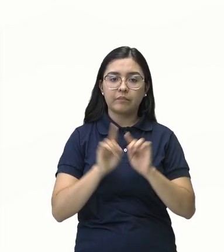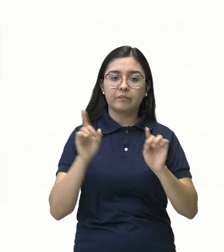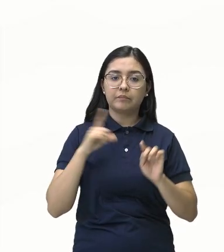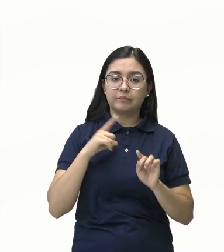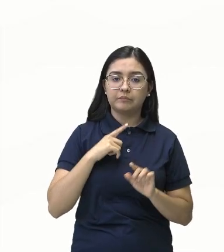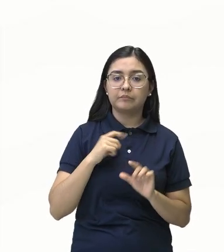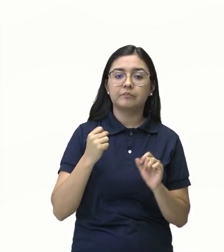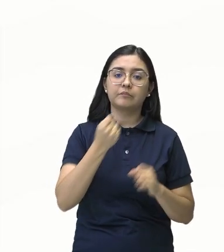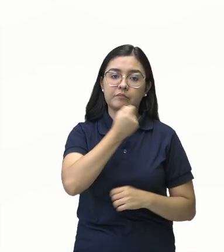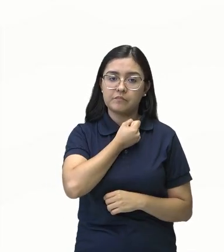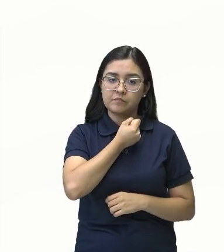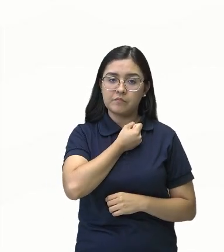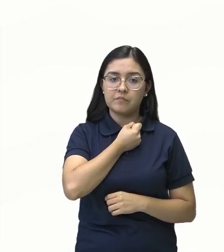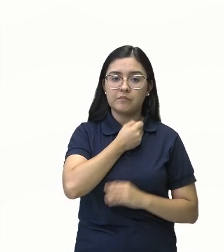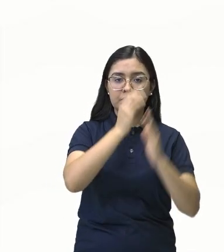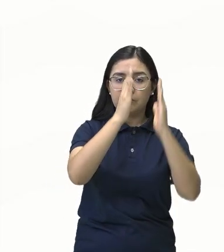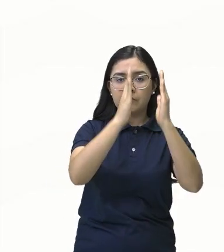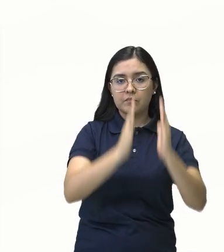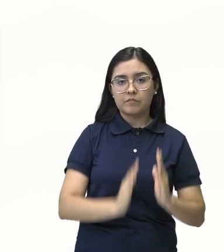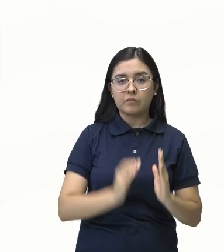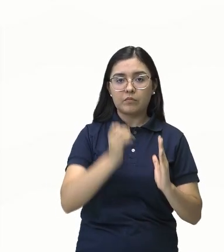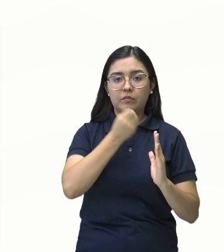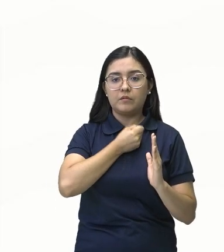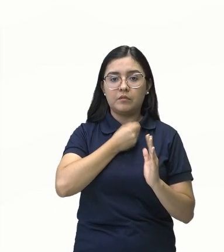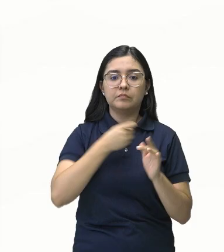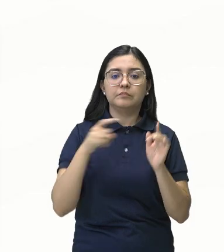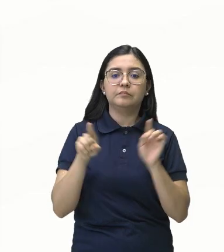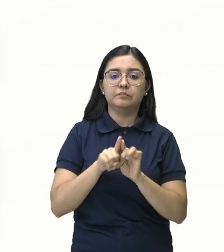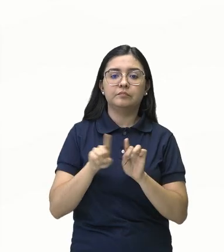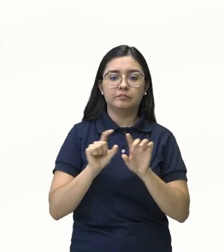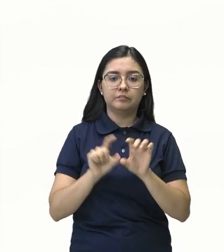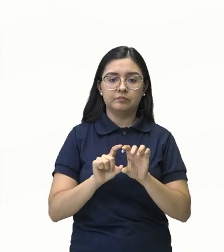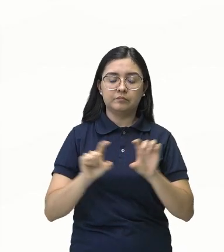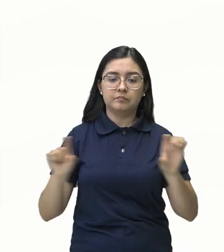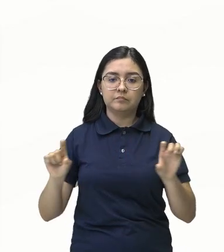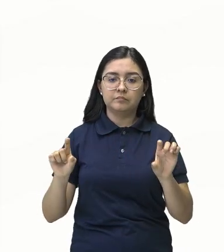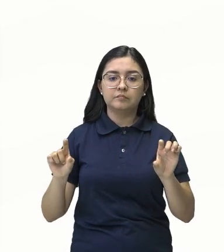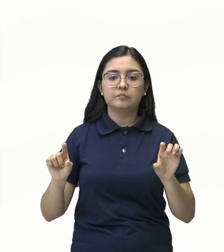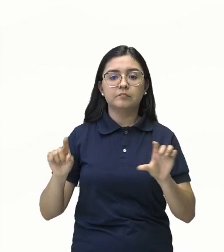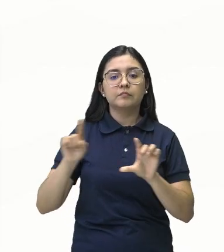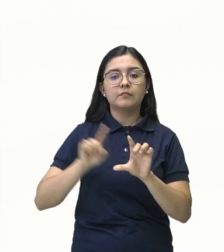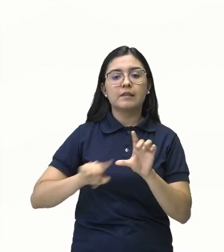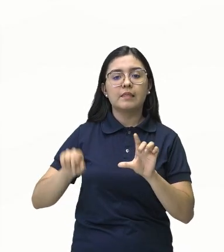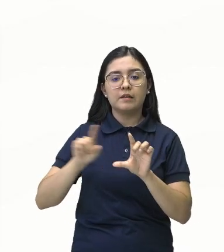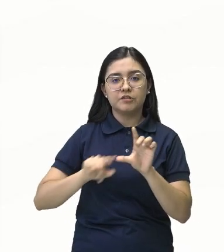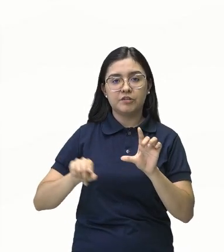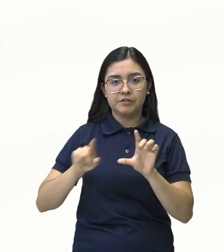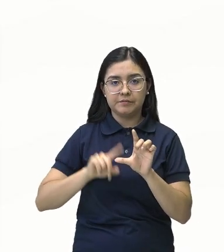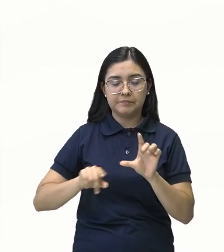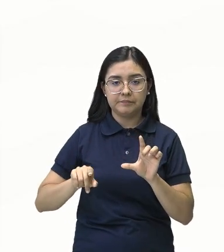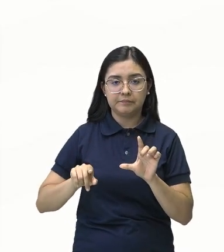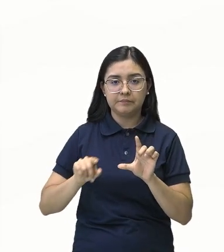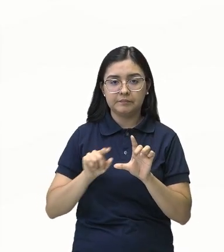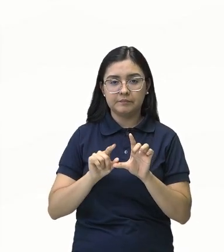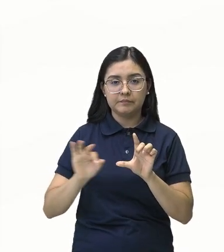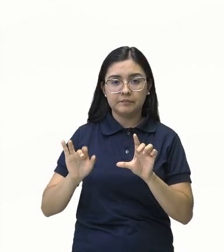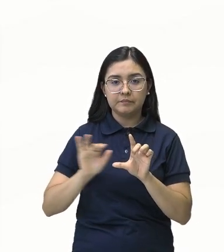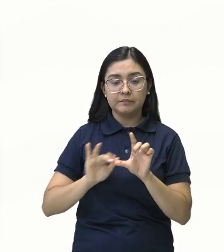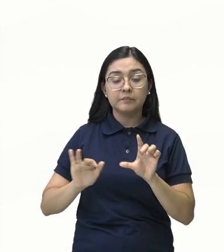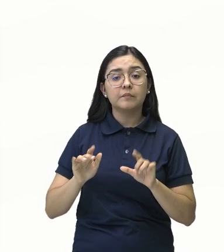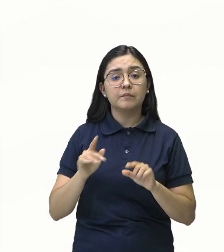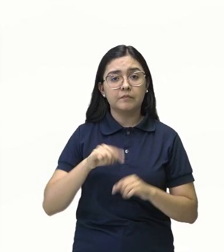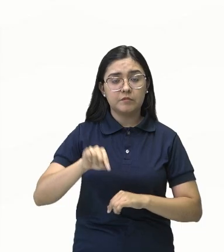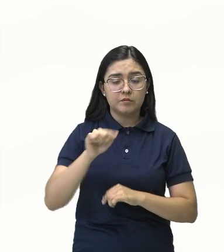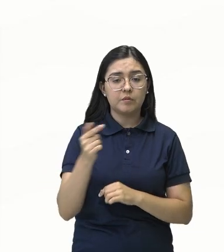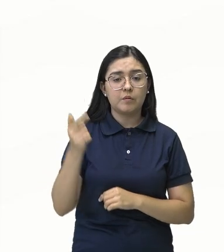os números e temos as legendas. Ou seja, você